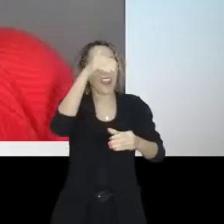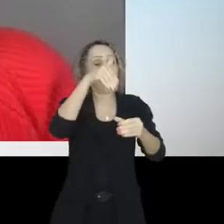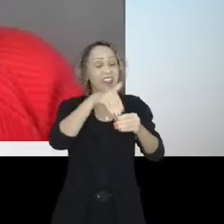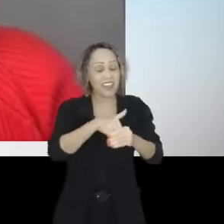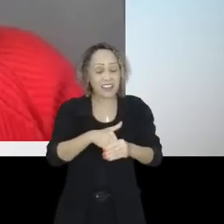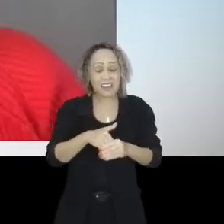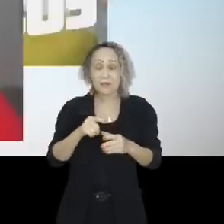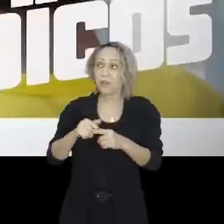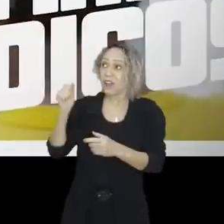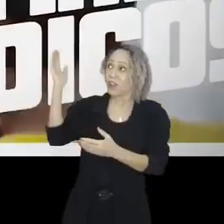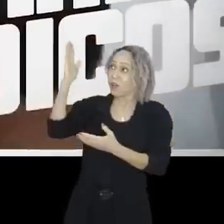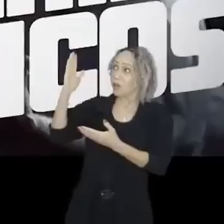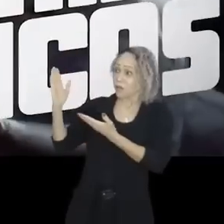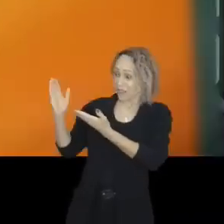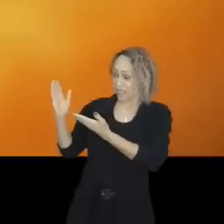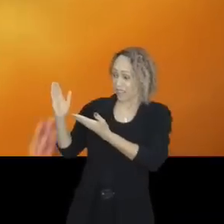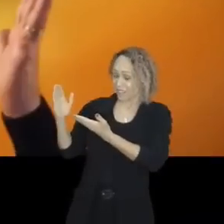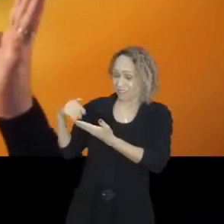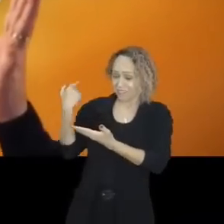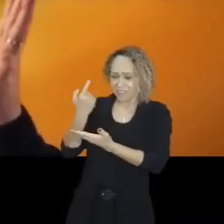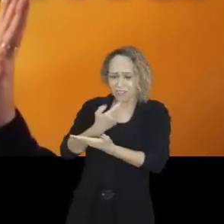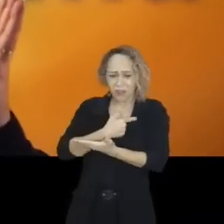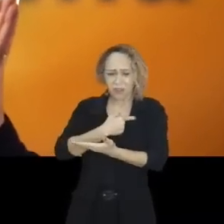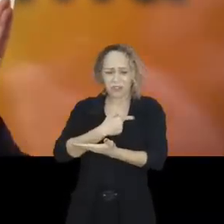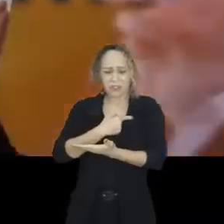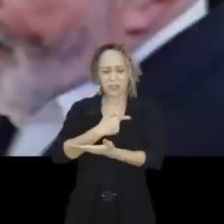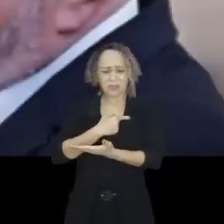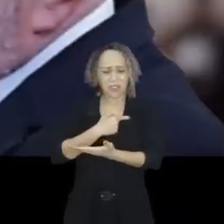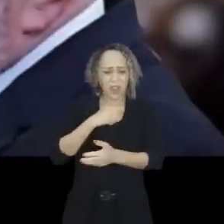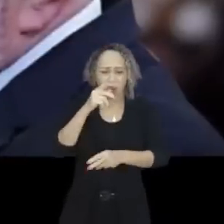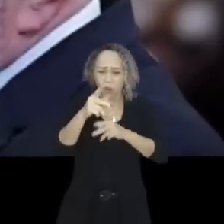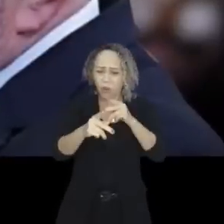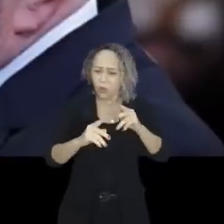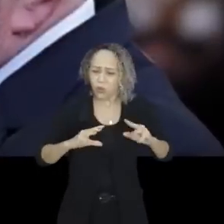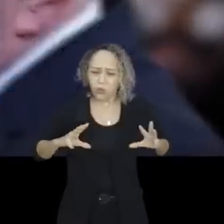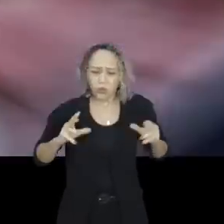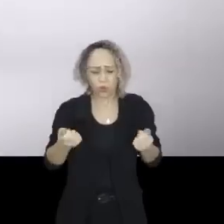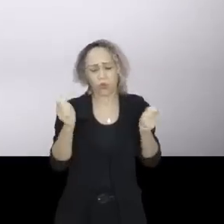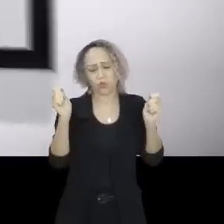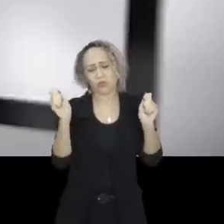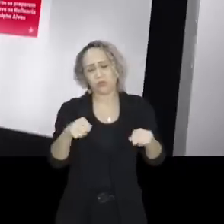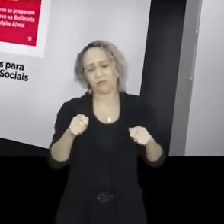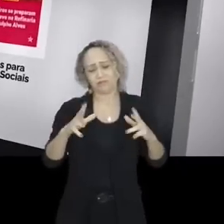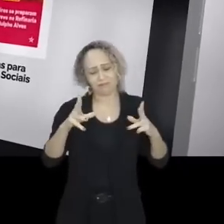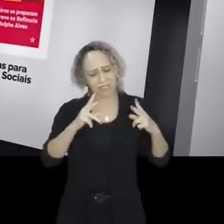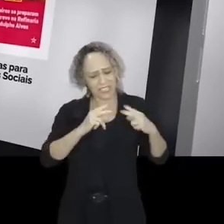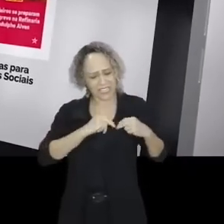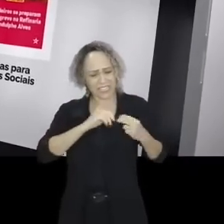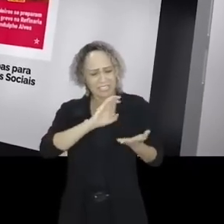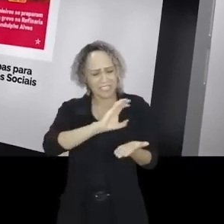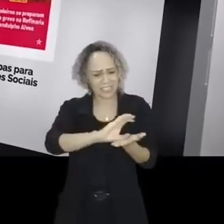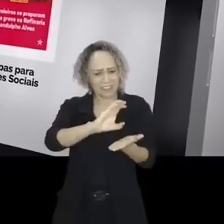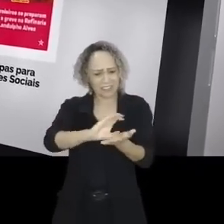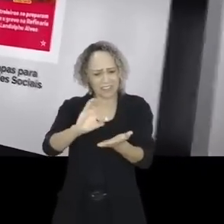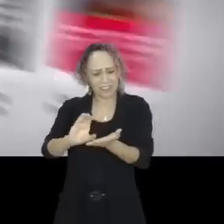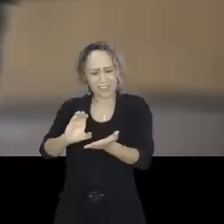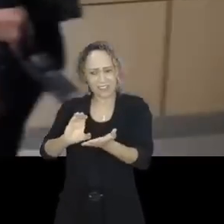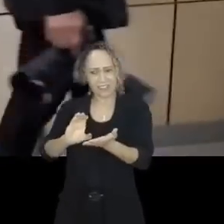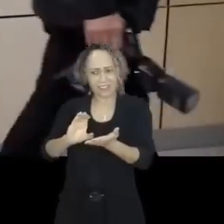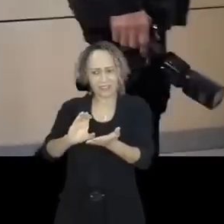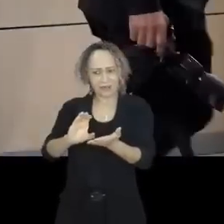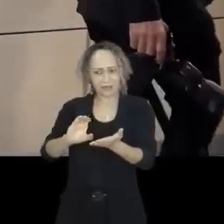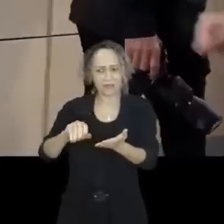gente, todo mundo merece investimento. Para quem já é da casa, siga em sintonia com a